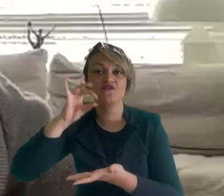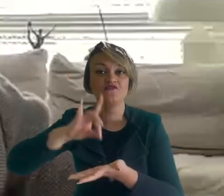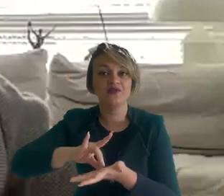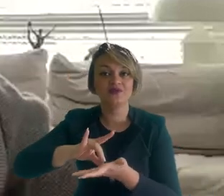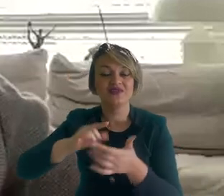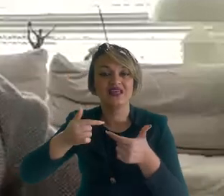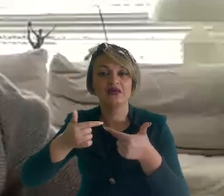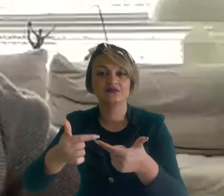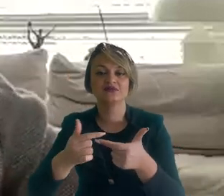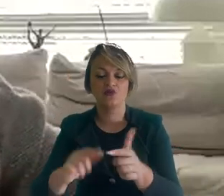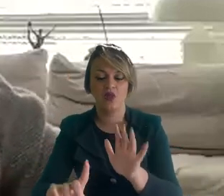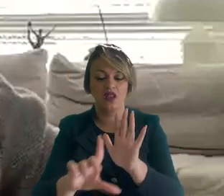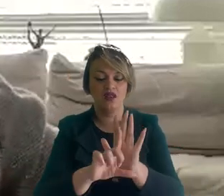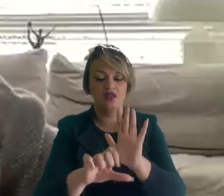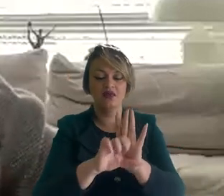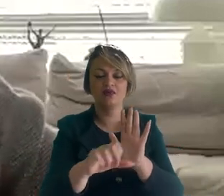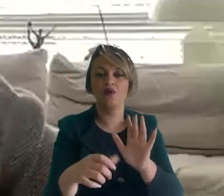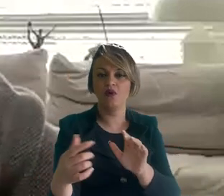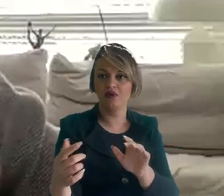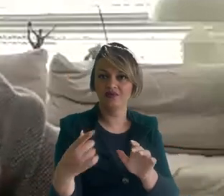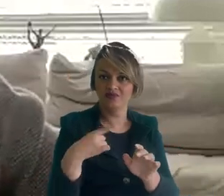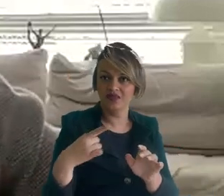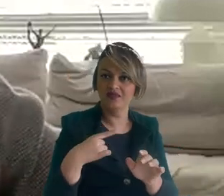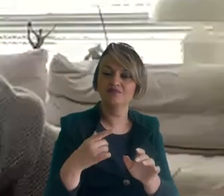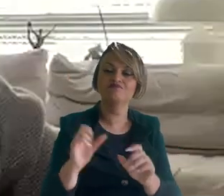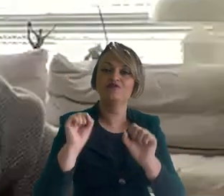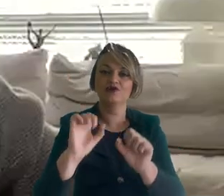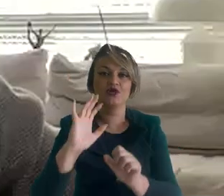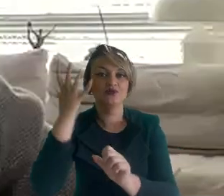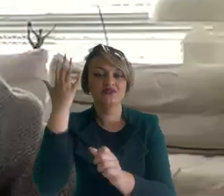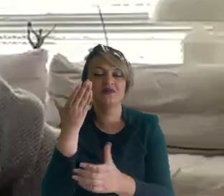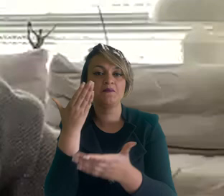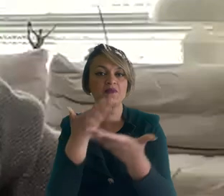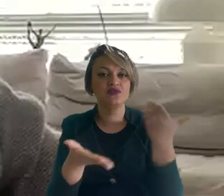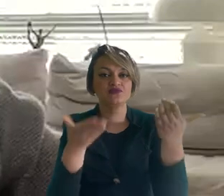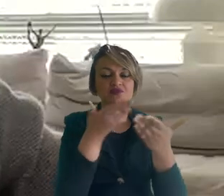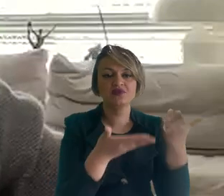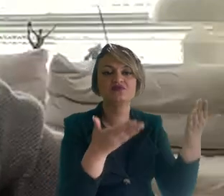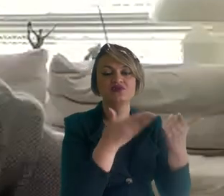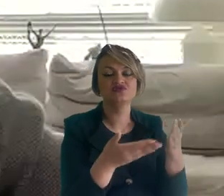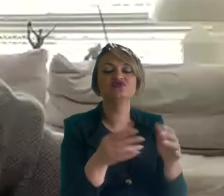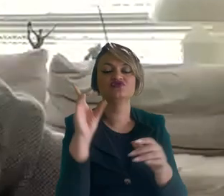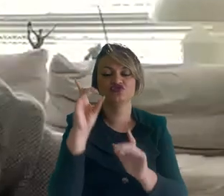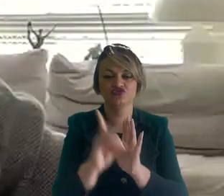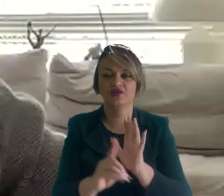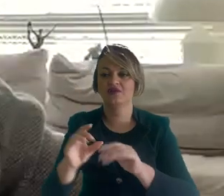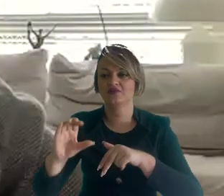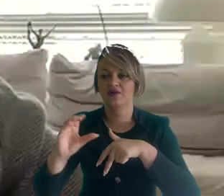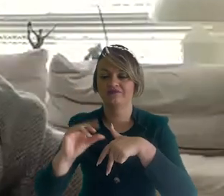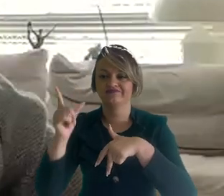o ato lícito podem gerar causa de dano e de indenizabilidade